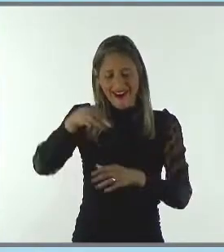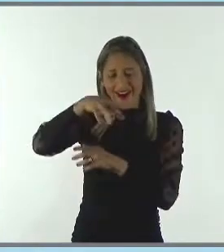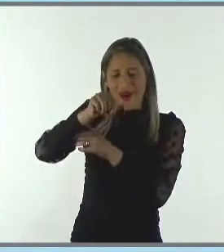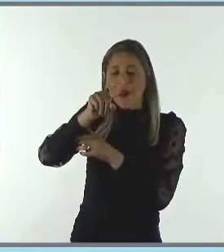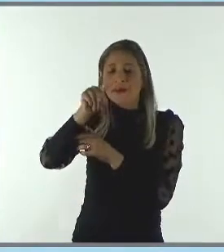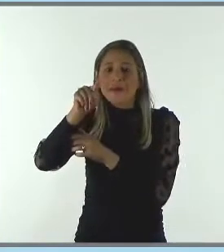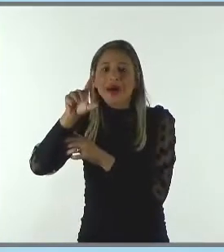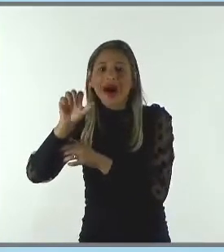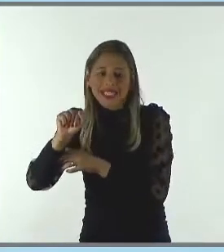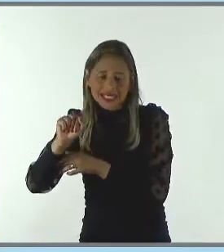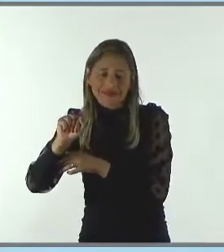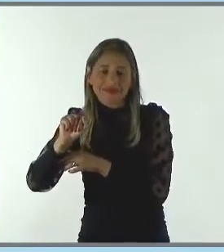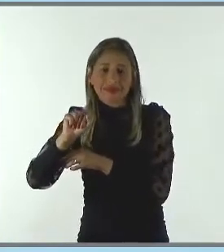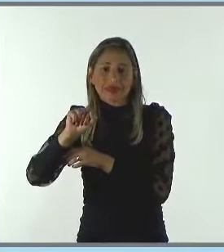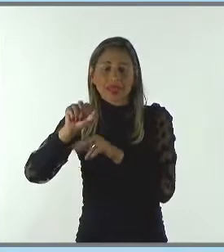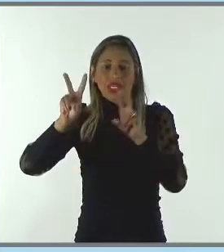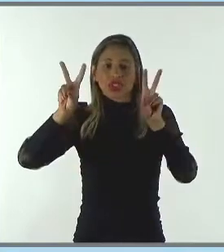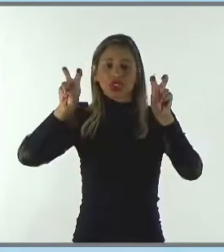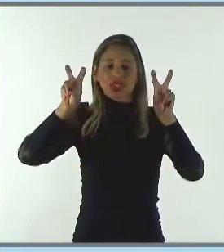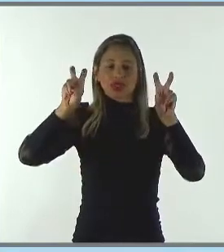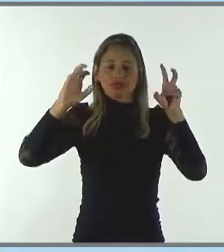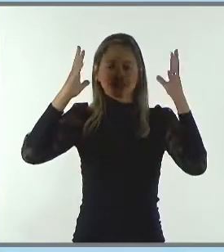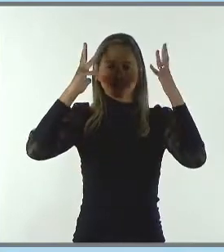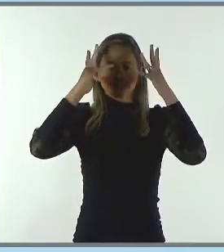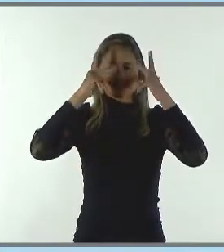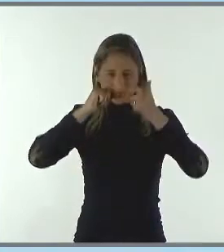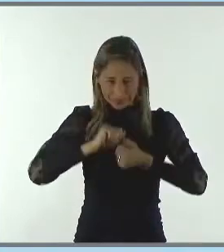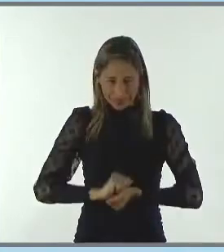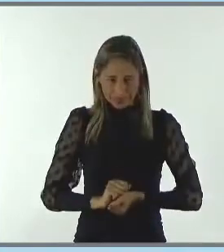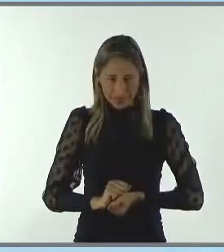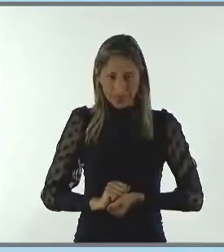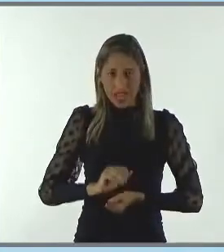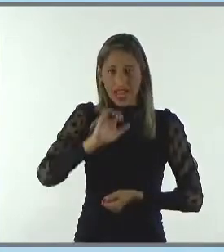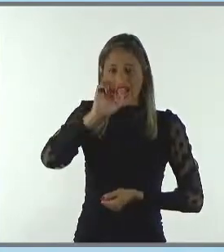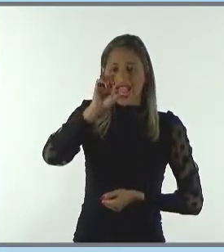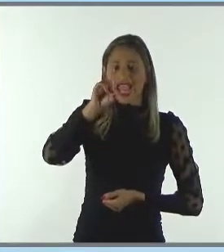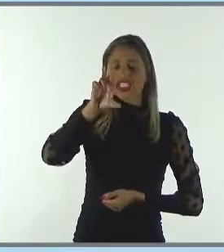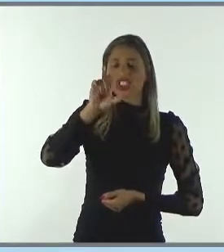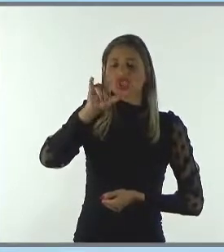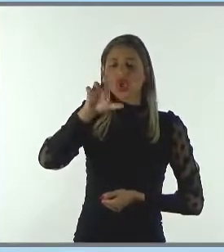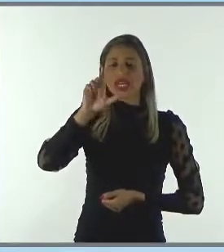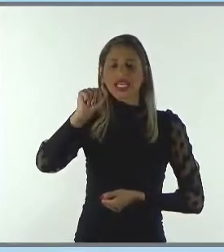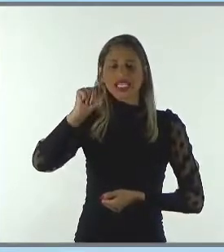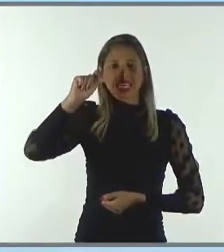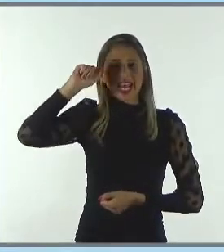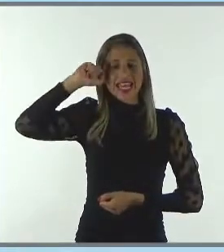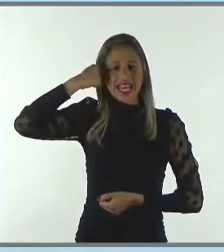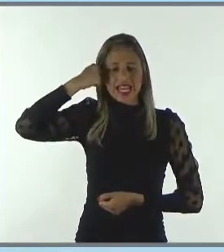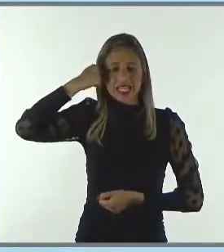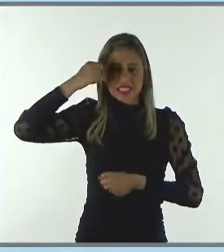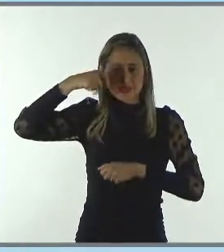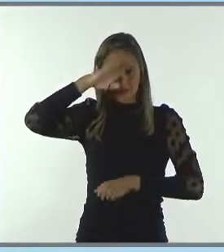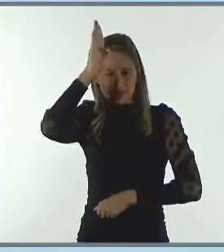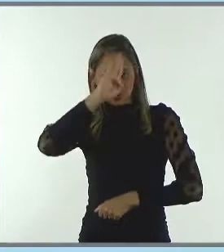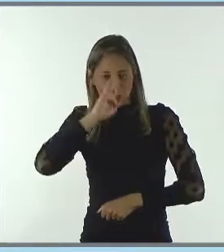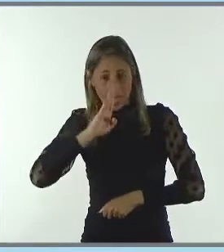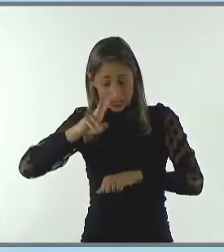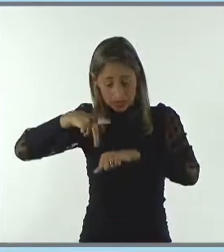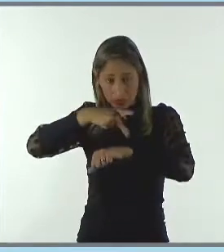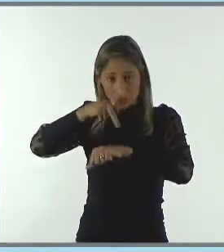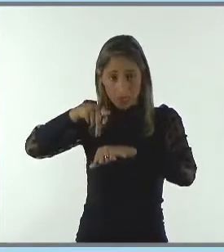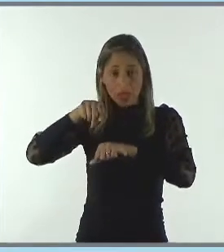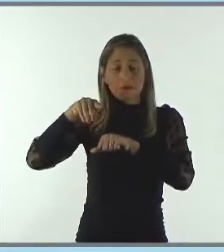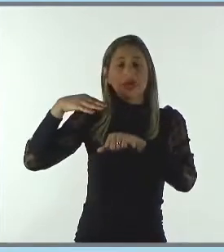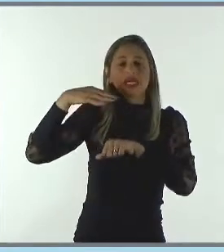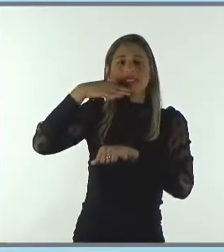E ele deu para a gente um título muito bonito, Editorias Negras no Brasil. Notas sobre ser estrangeiro